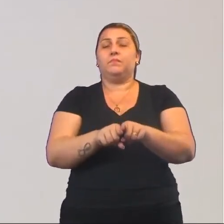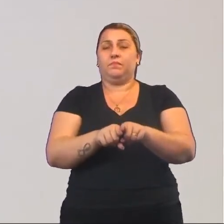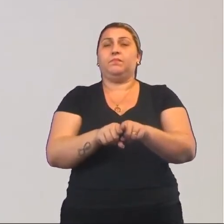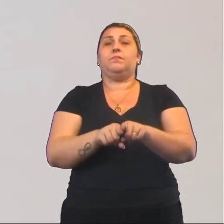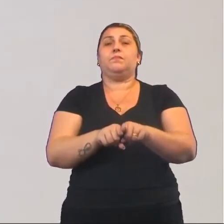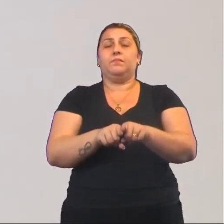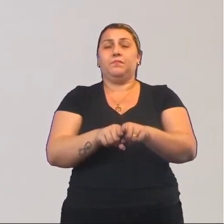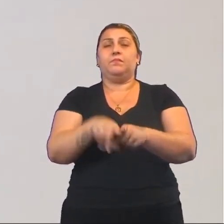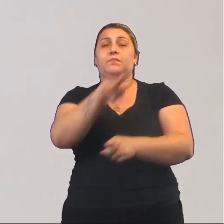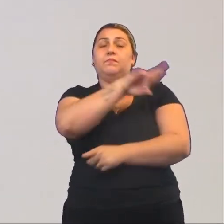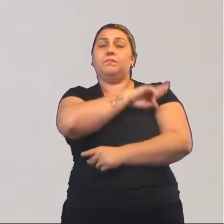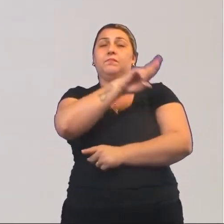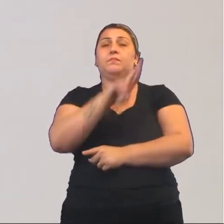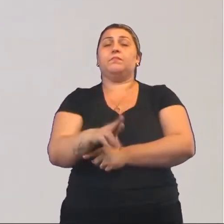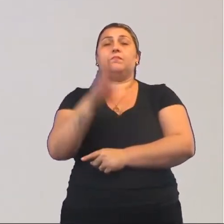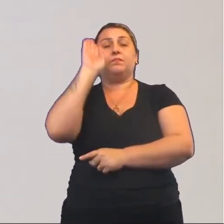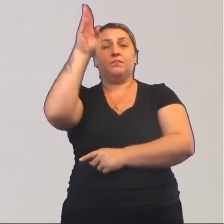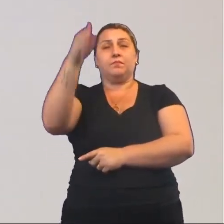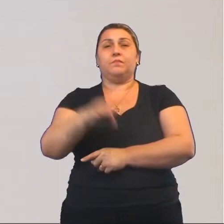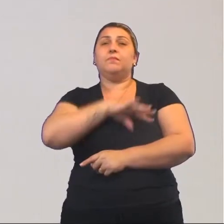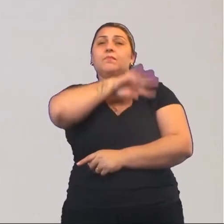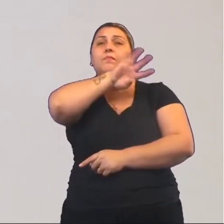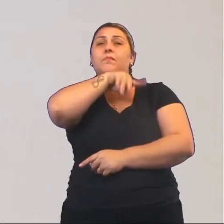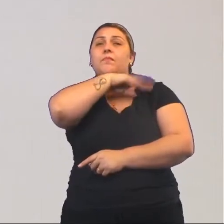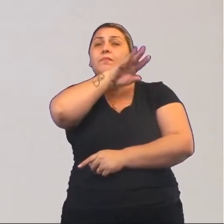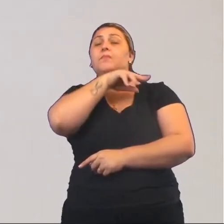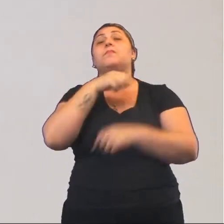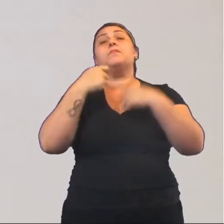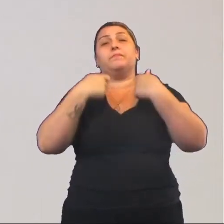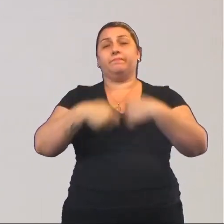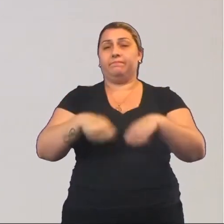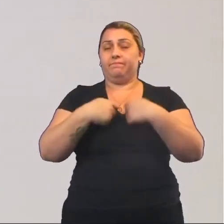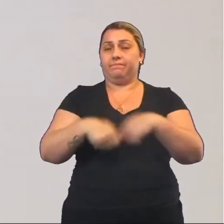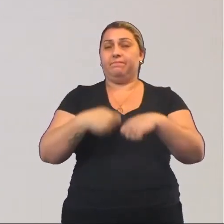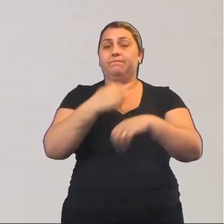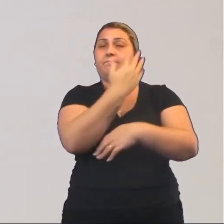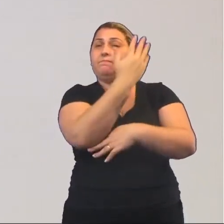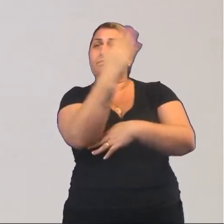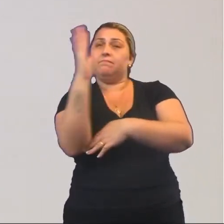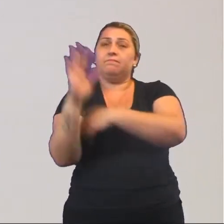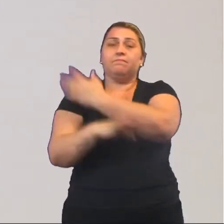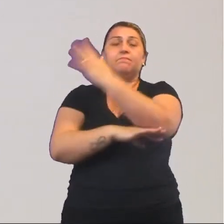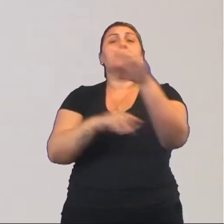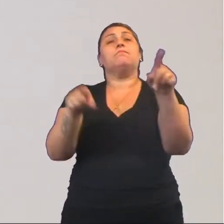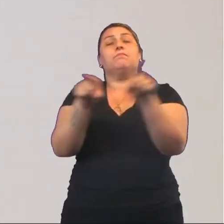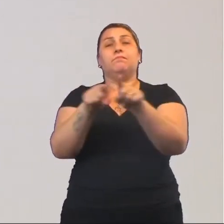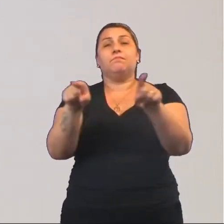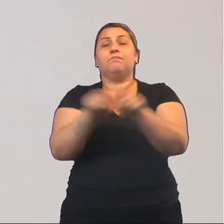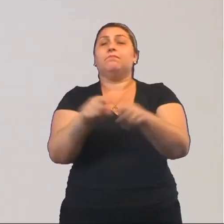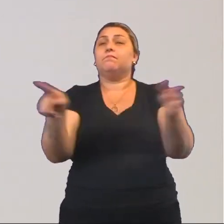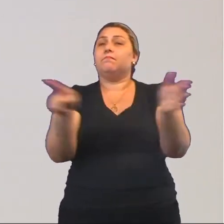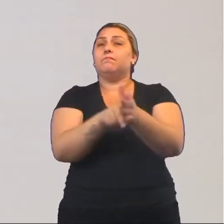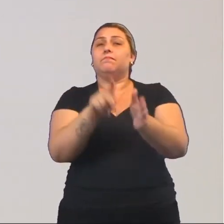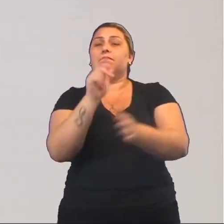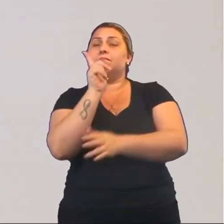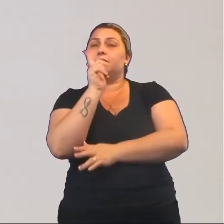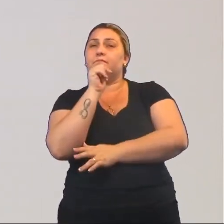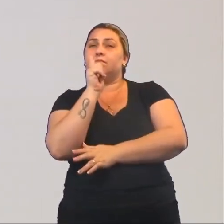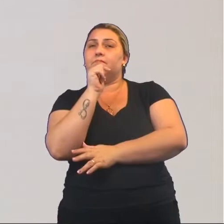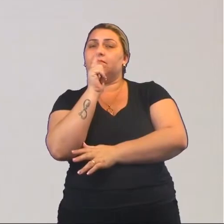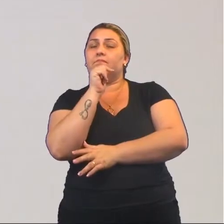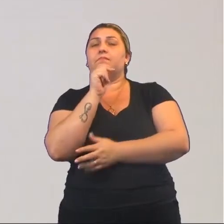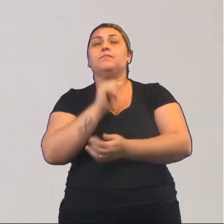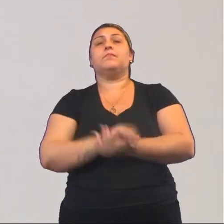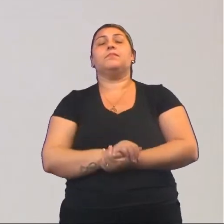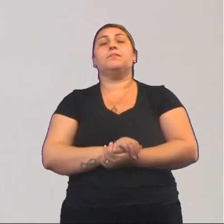isso. Principalmente os animais que dependem tanto da floresta como também da própria água, para que